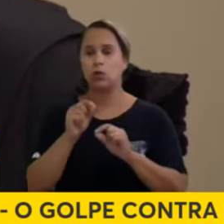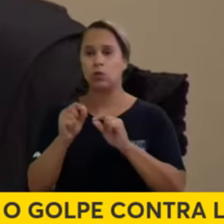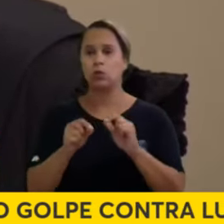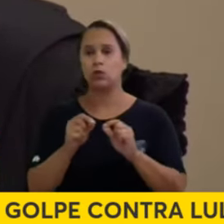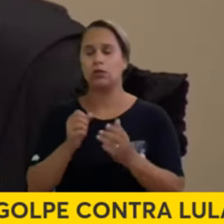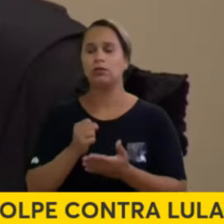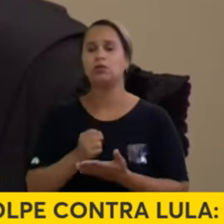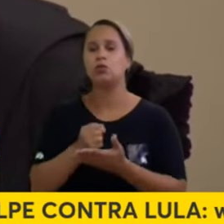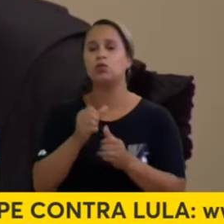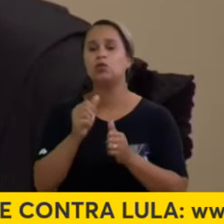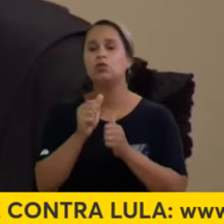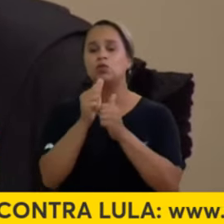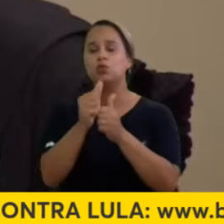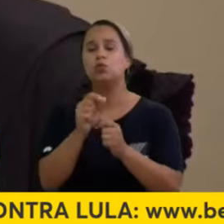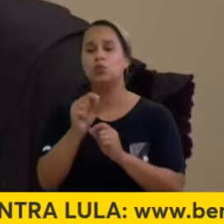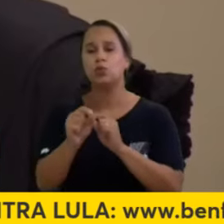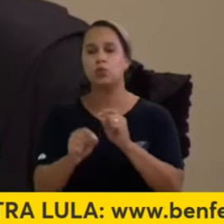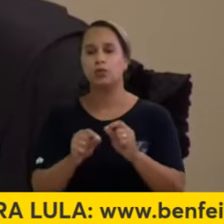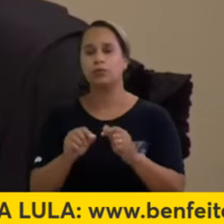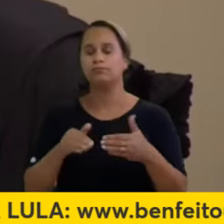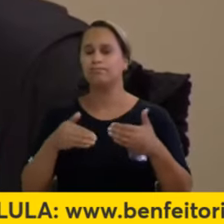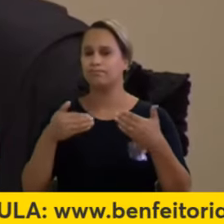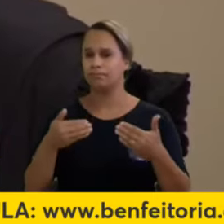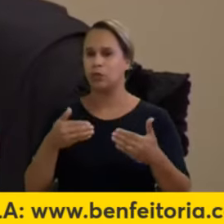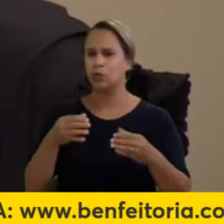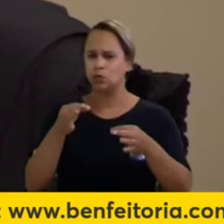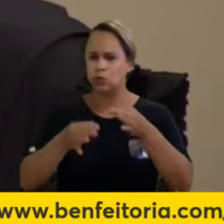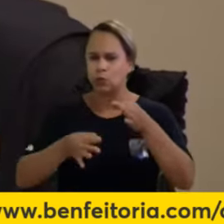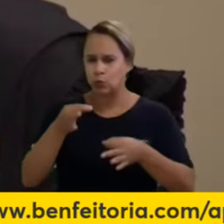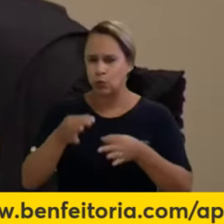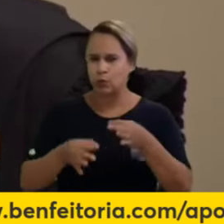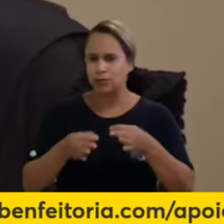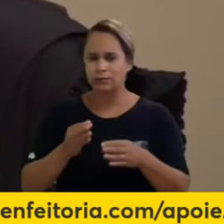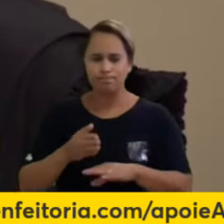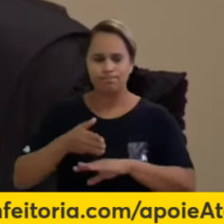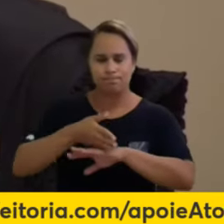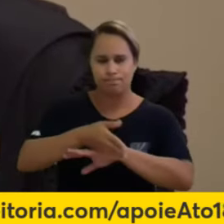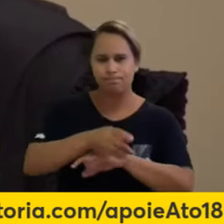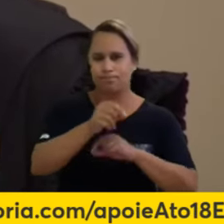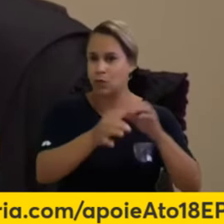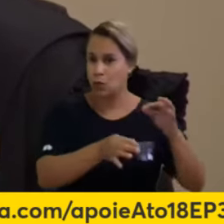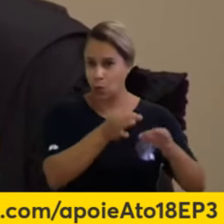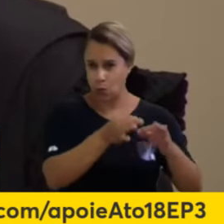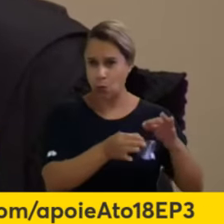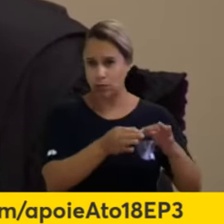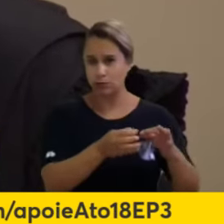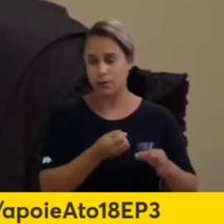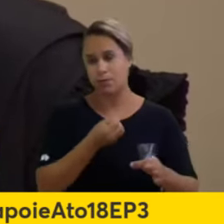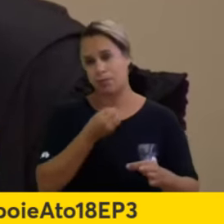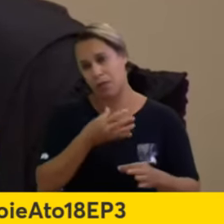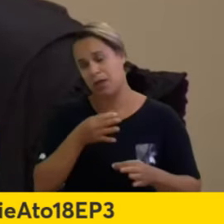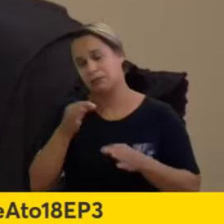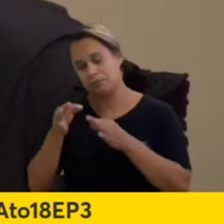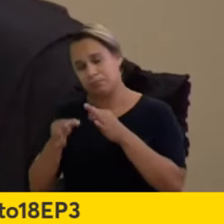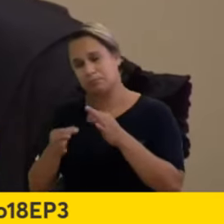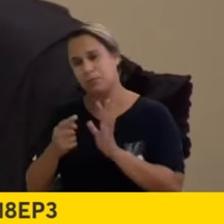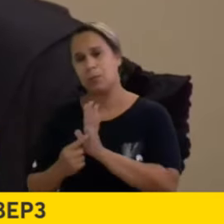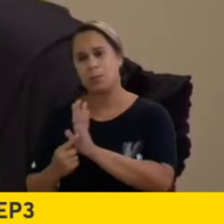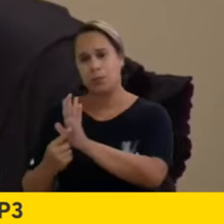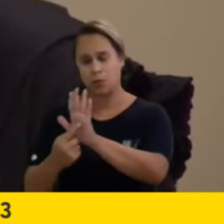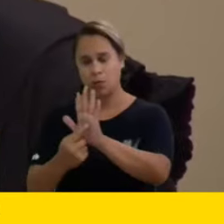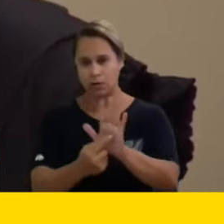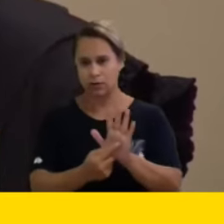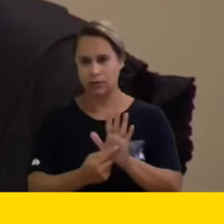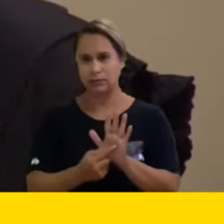relevância jurídica quando ingressando na zona do ilícito provocar o mínimo de alteração do bem jurídico o que deve ser demonstrado empiricamente